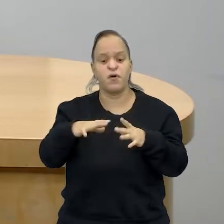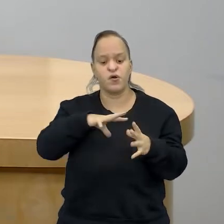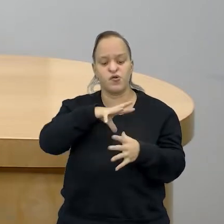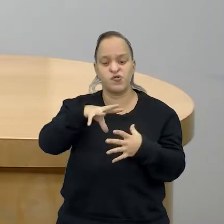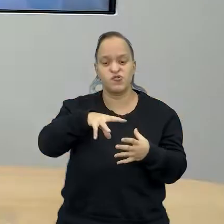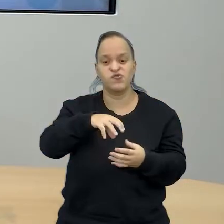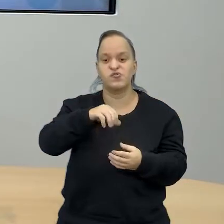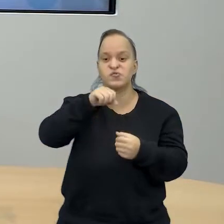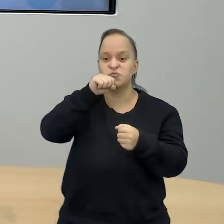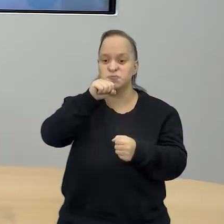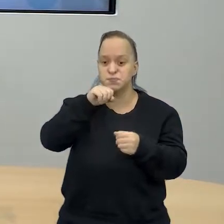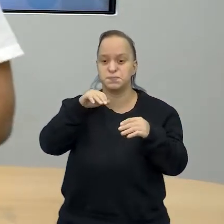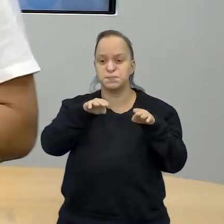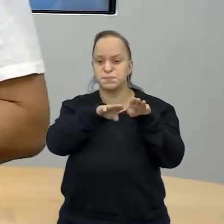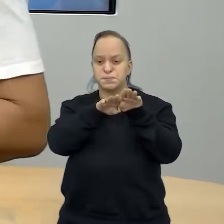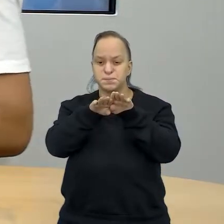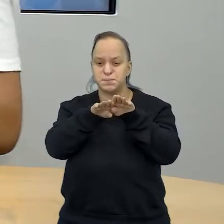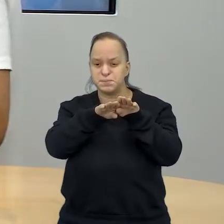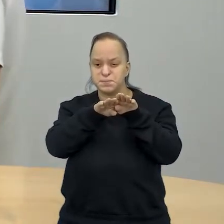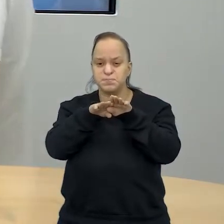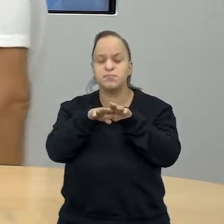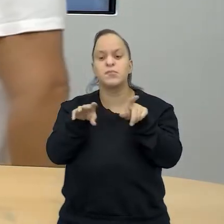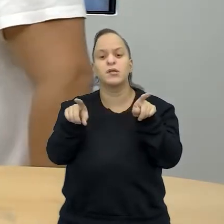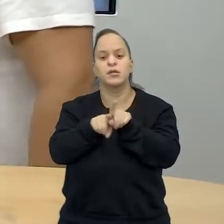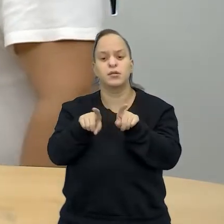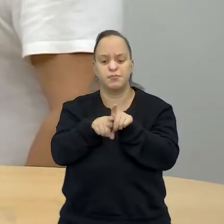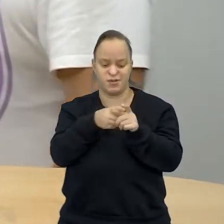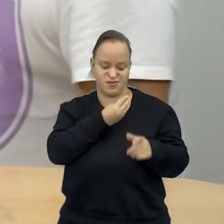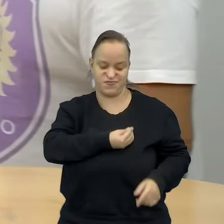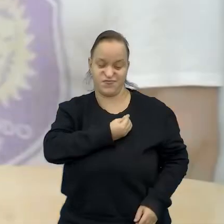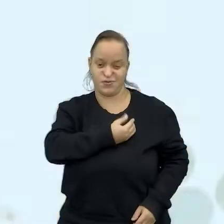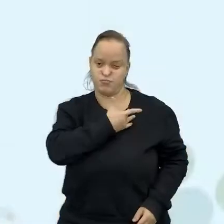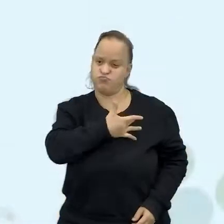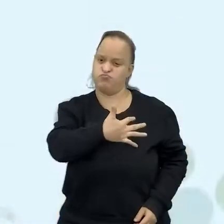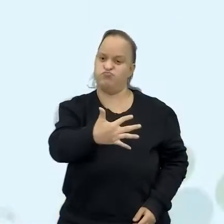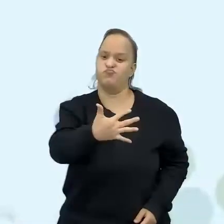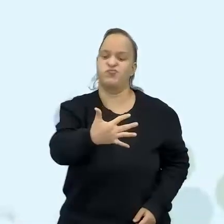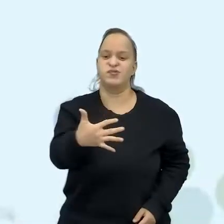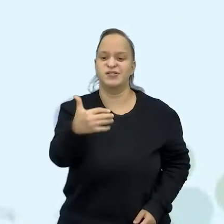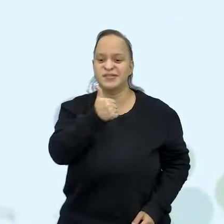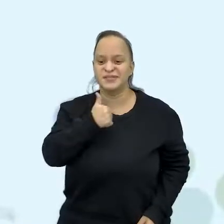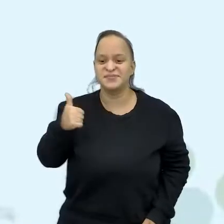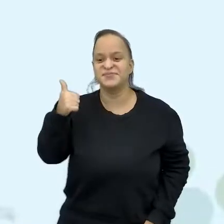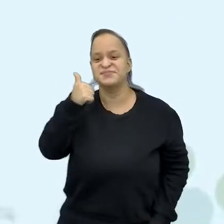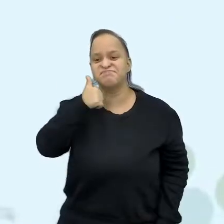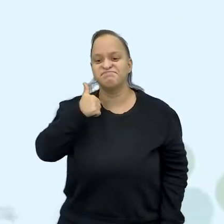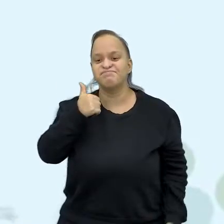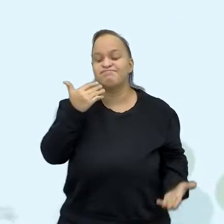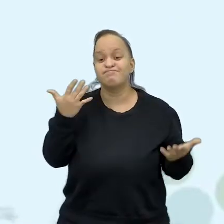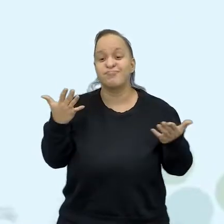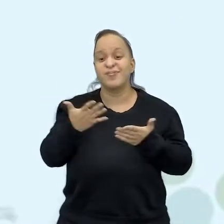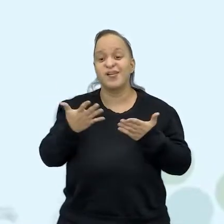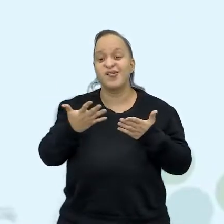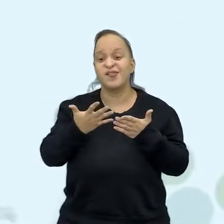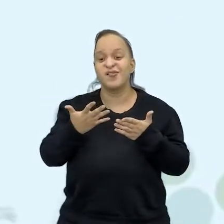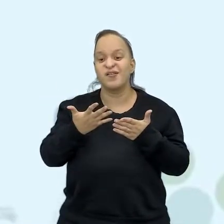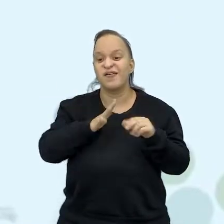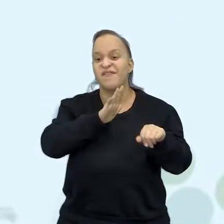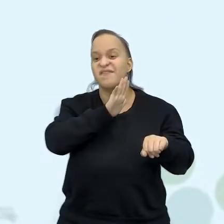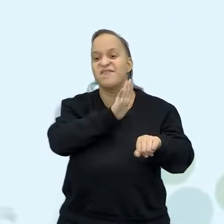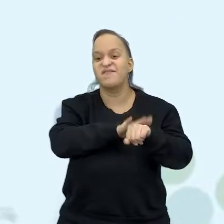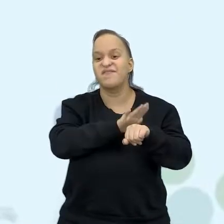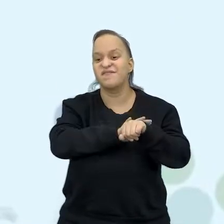vida, né? Tudo bem? E aí, agora é a hora de tentar concretizar aí